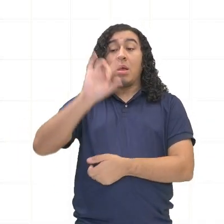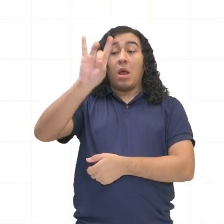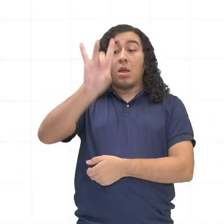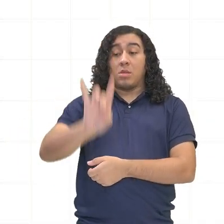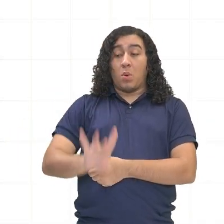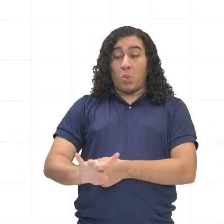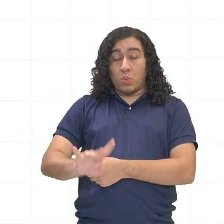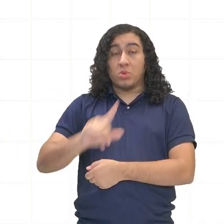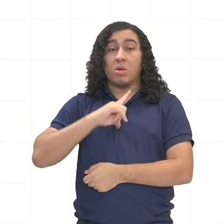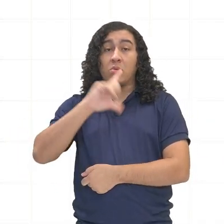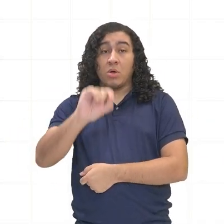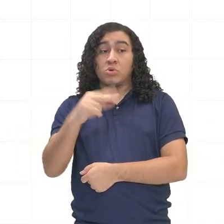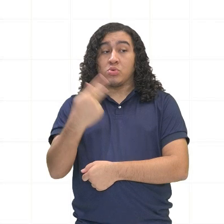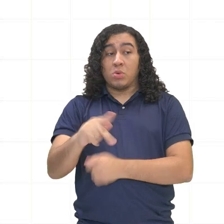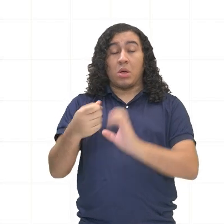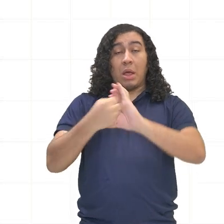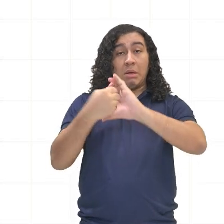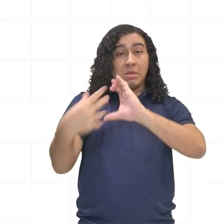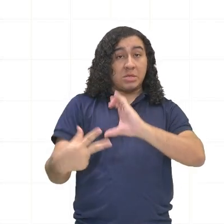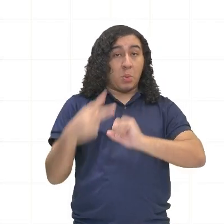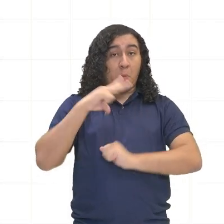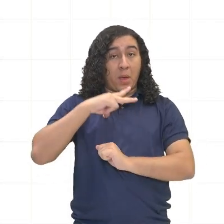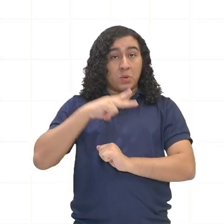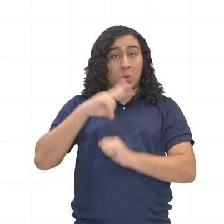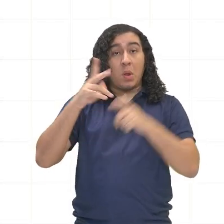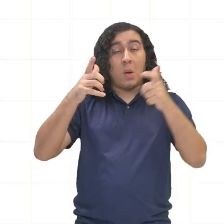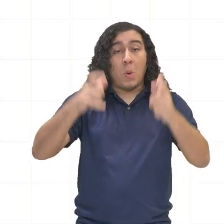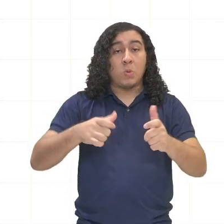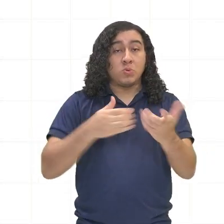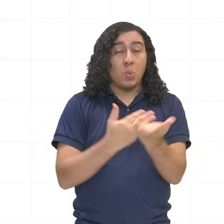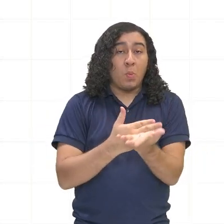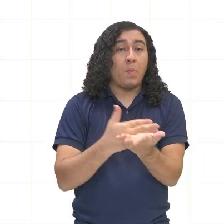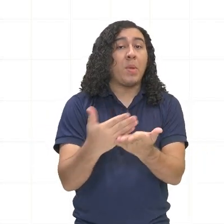a sua característica de ponto de partida.